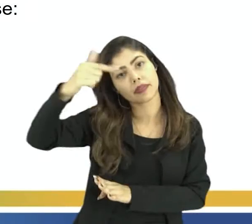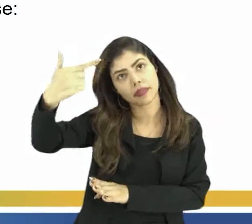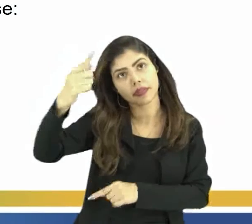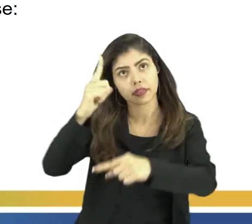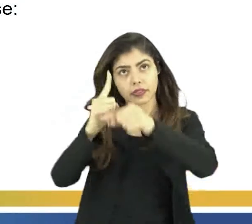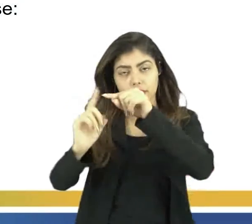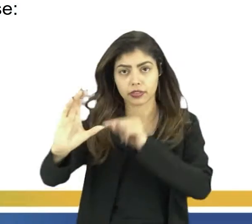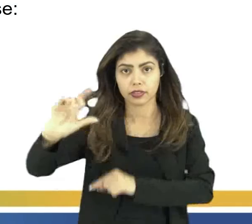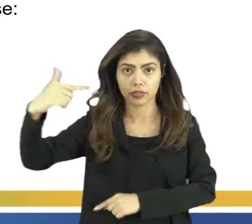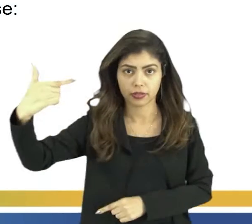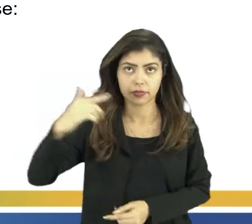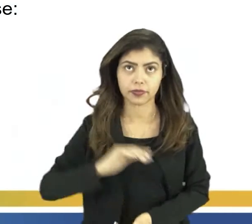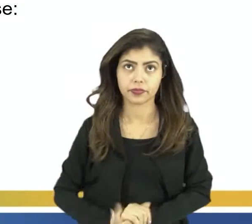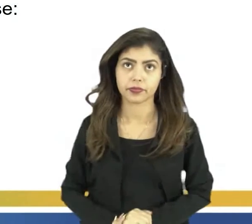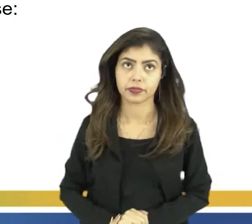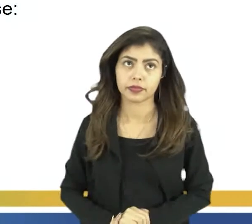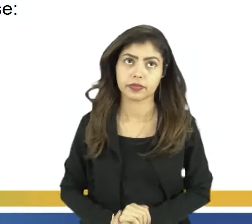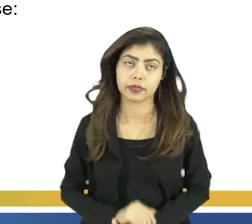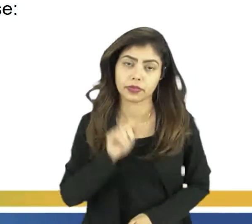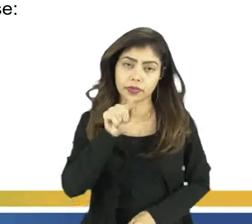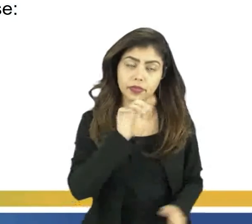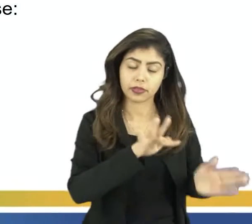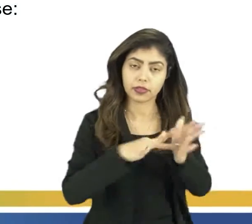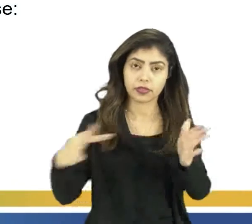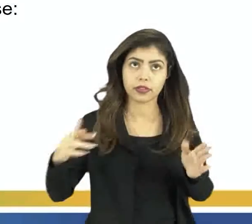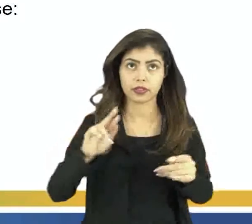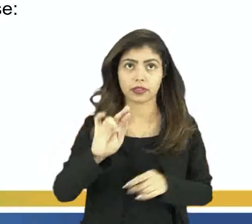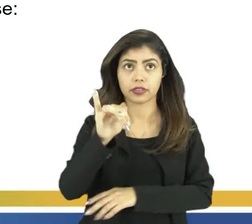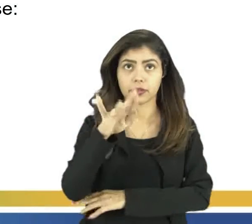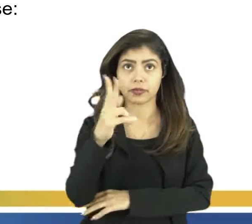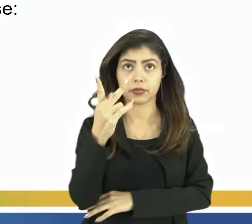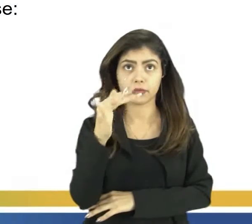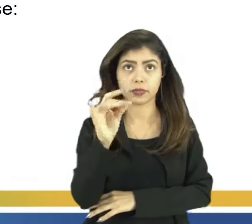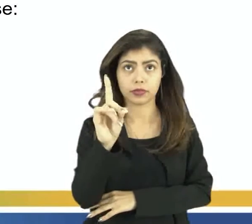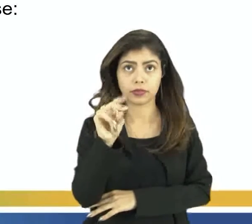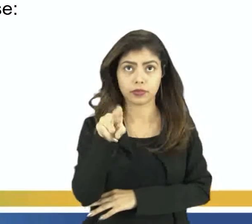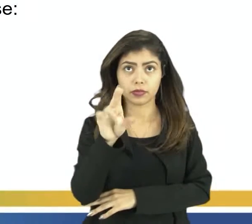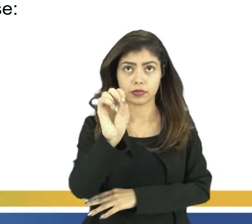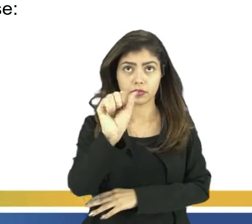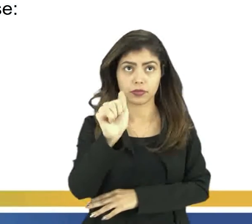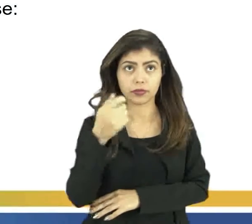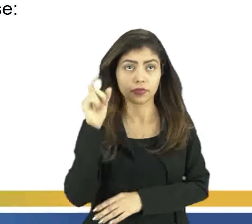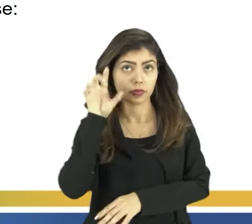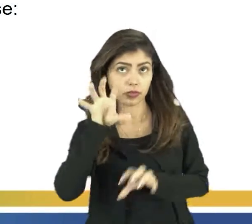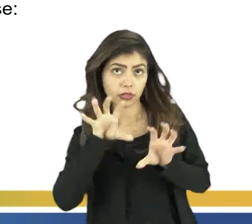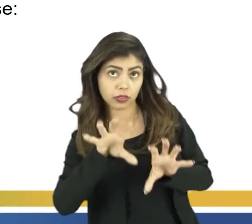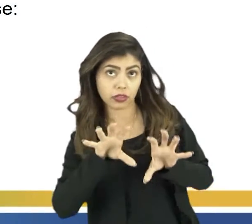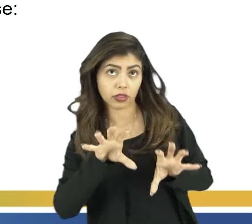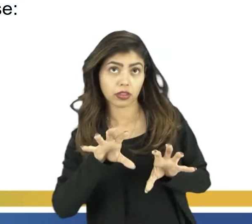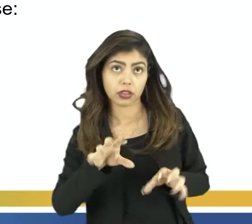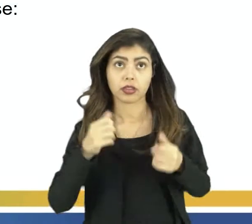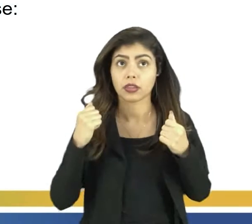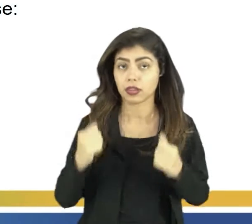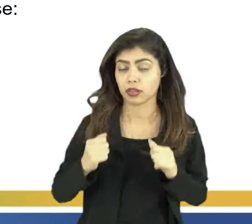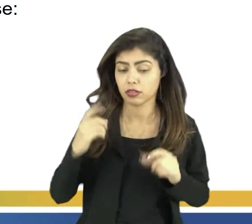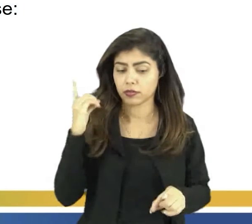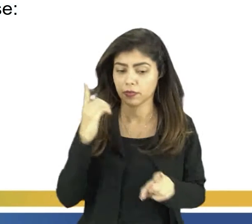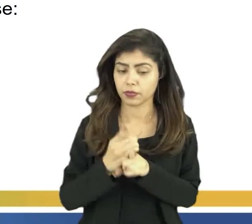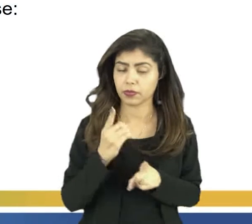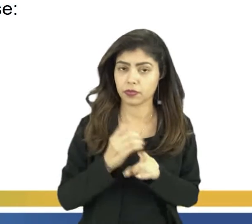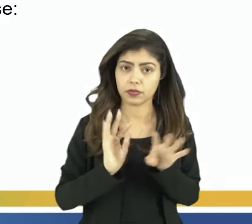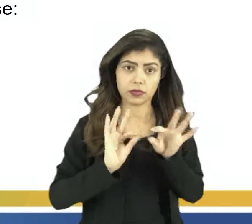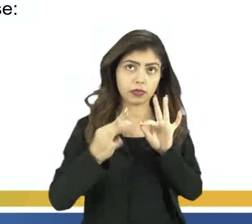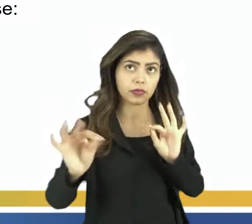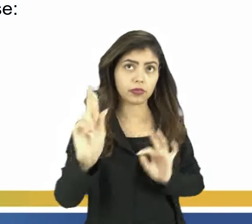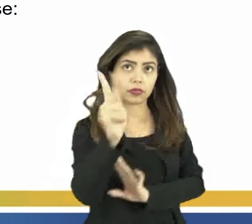a B ao quadrado mais C ao quadrado. Essa é a nossa fórmula da hipotenusa. Assim, por meio da fórmula, devemos encontrar a